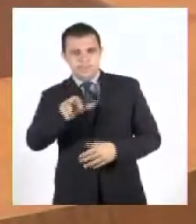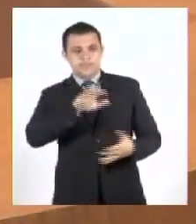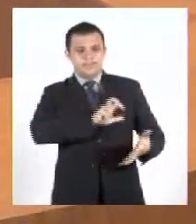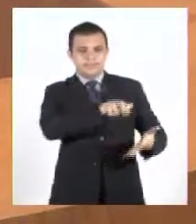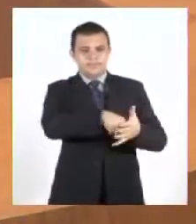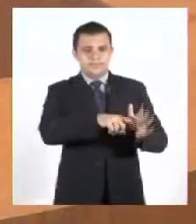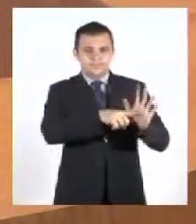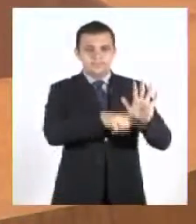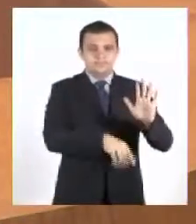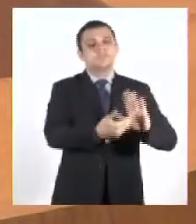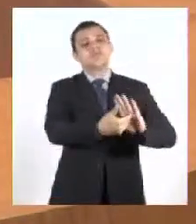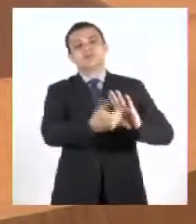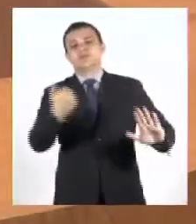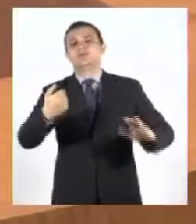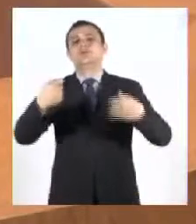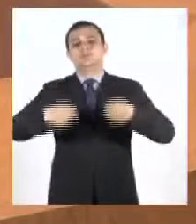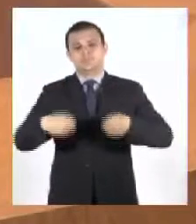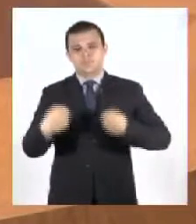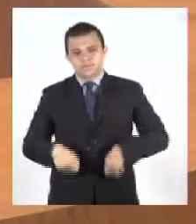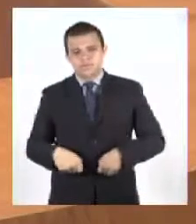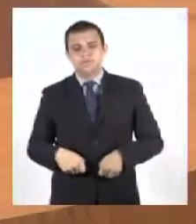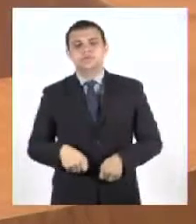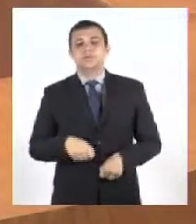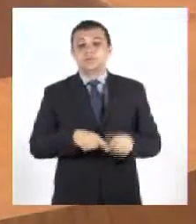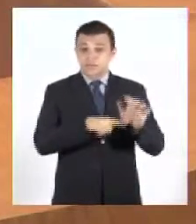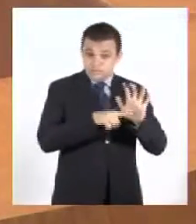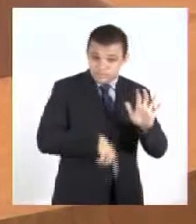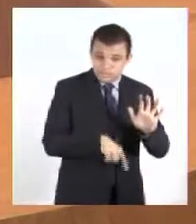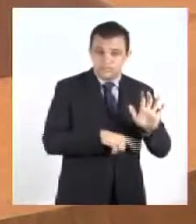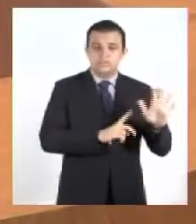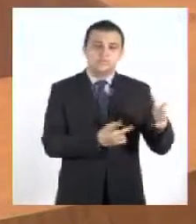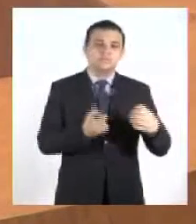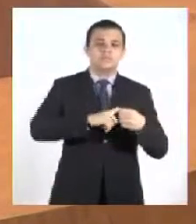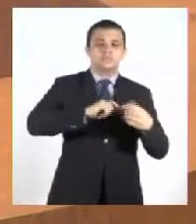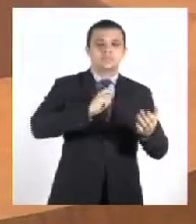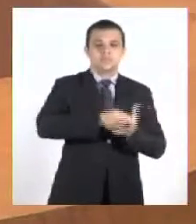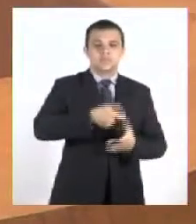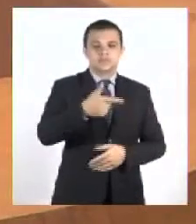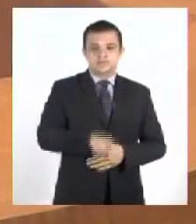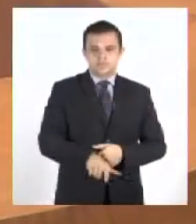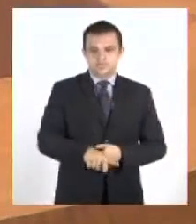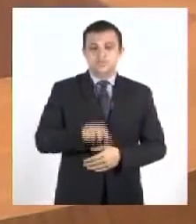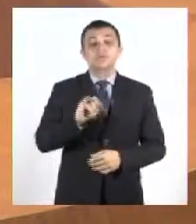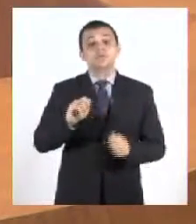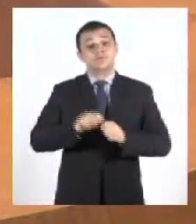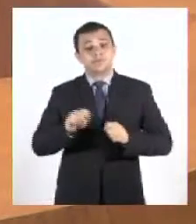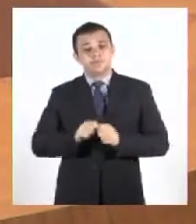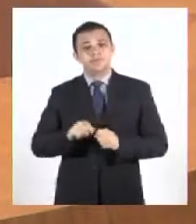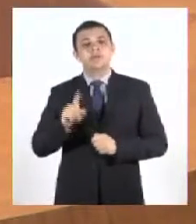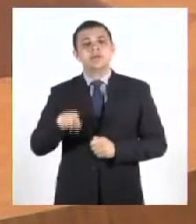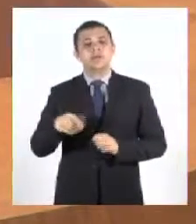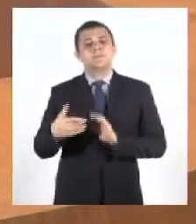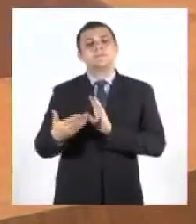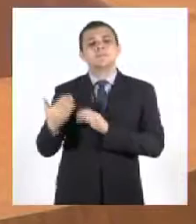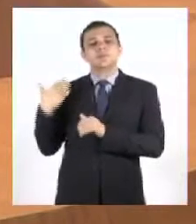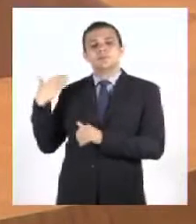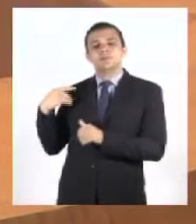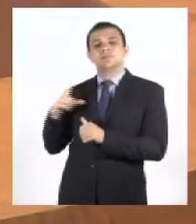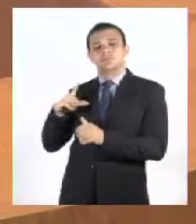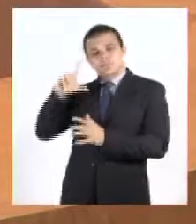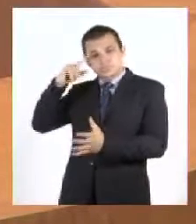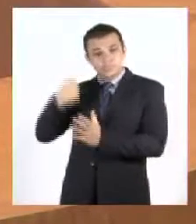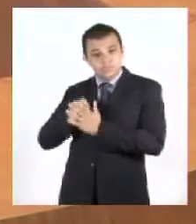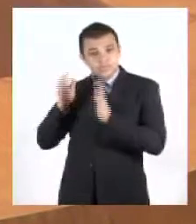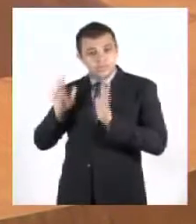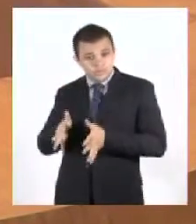ao fazê-lo, atingiu o competente hierárquico da relação estatutária estabelecida entre a administração estadual